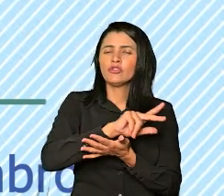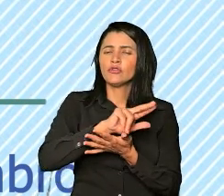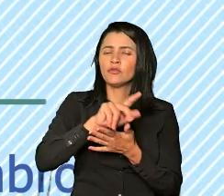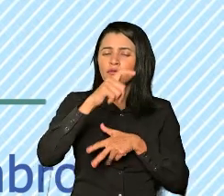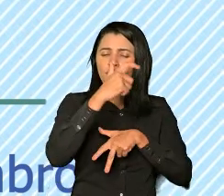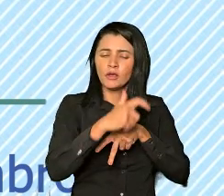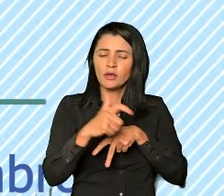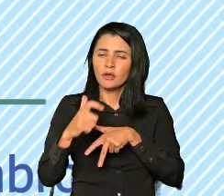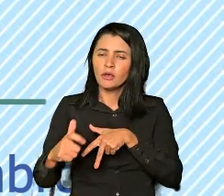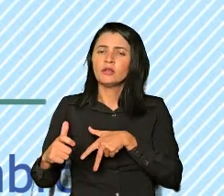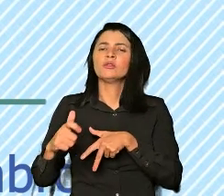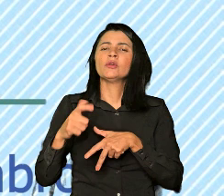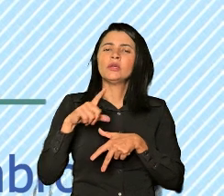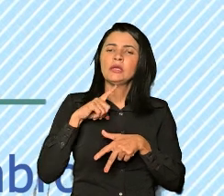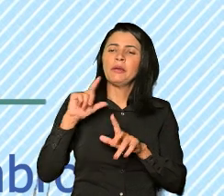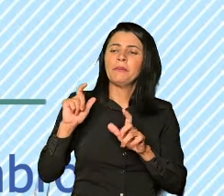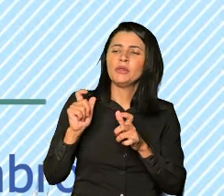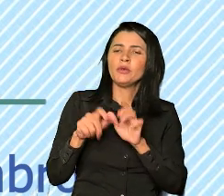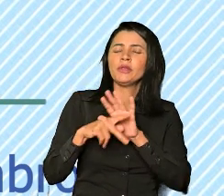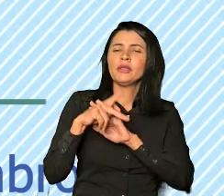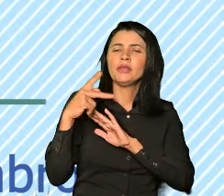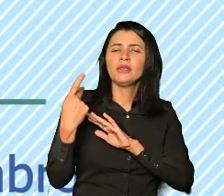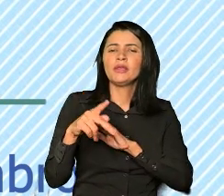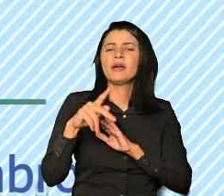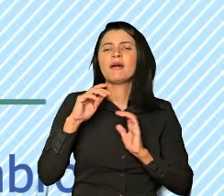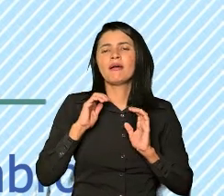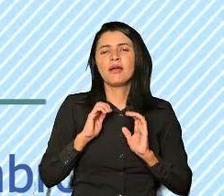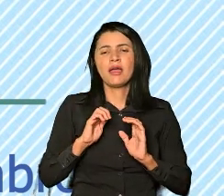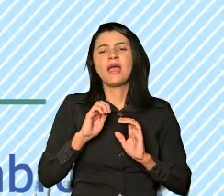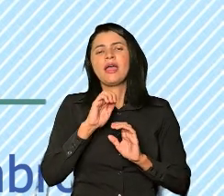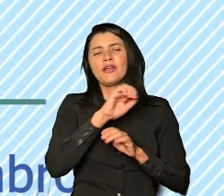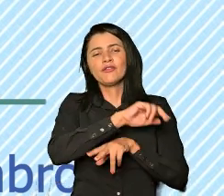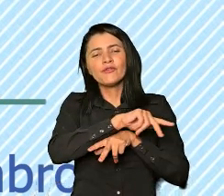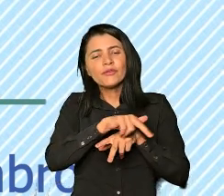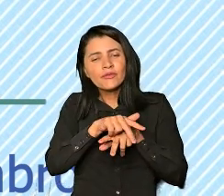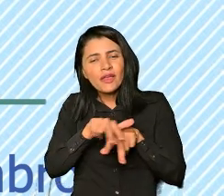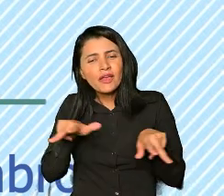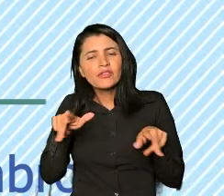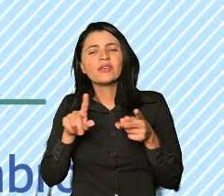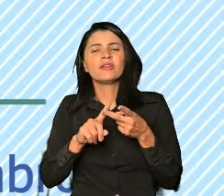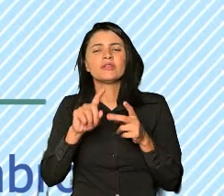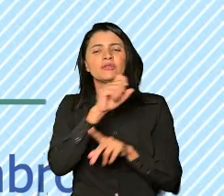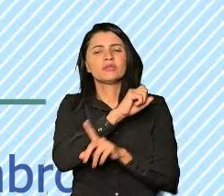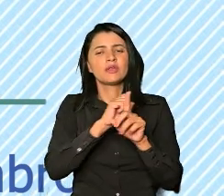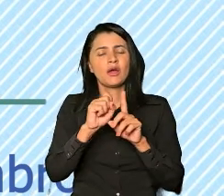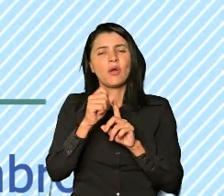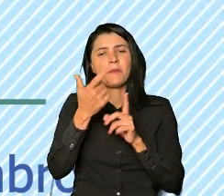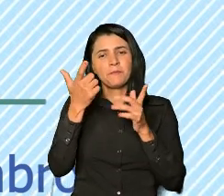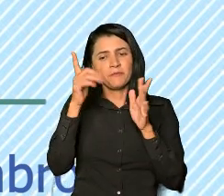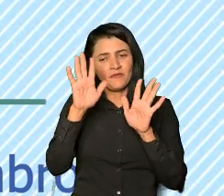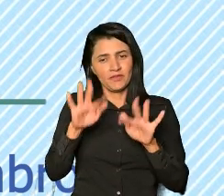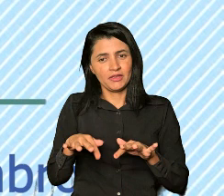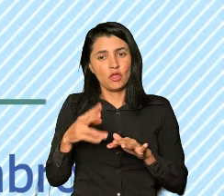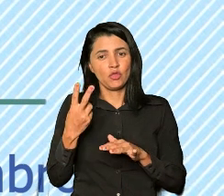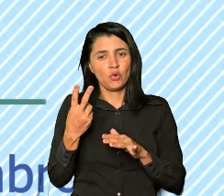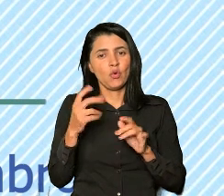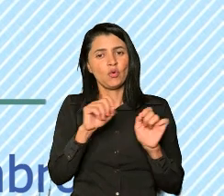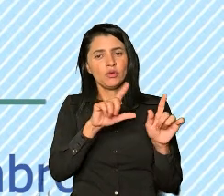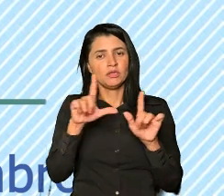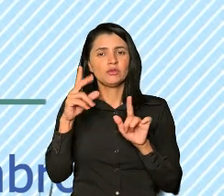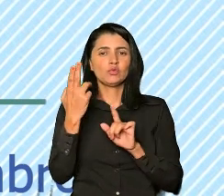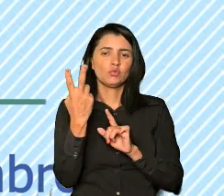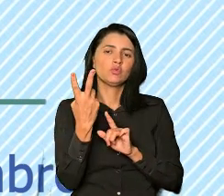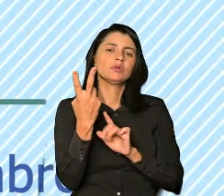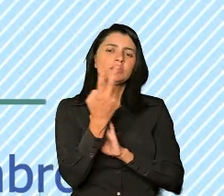sujeitos históricos e minorias étnicas e sociais? E para finalizar mesmo, acho que tem mais só 2 slides, que são 2